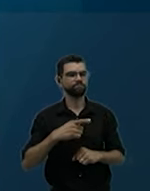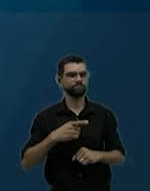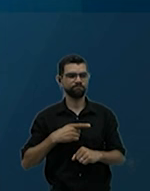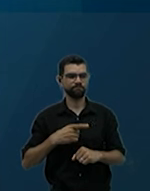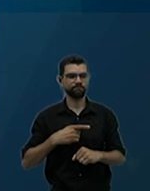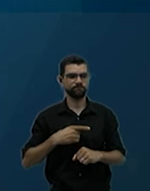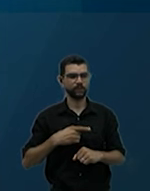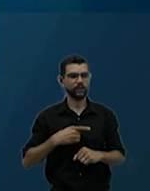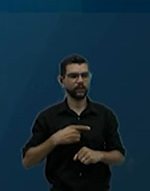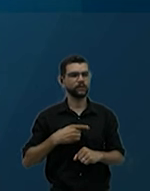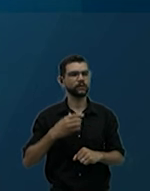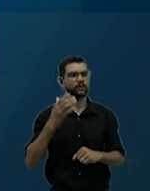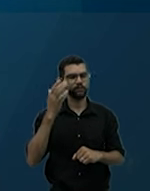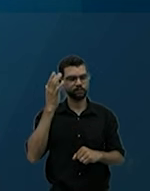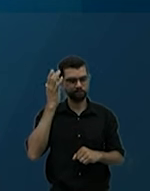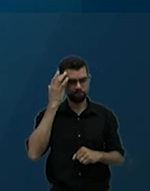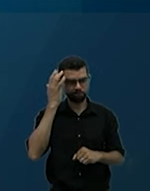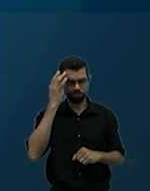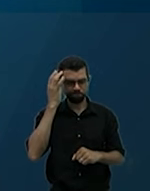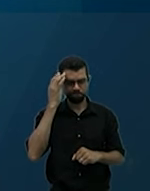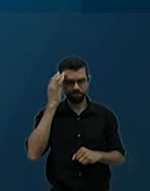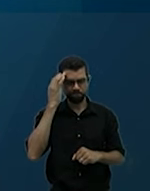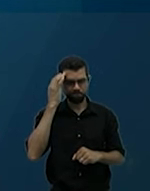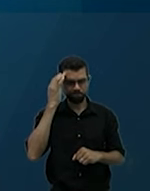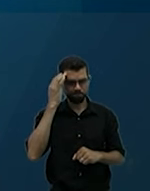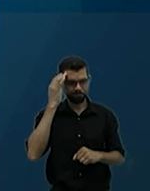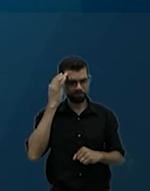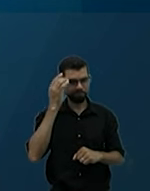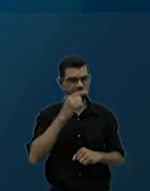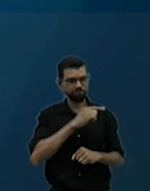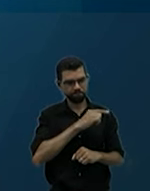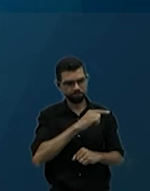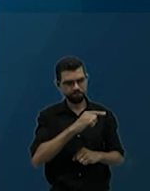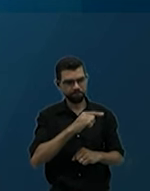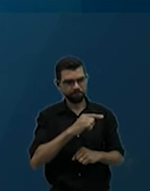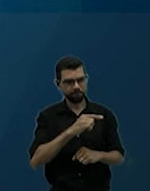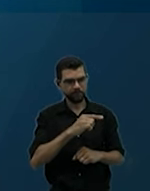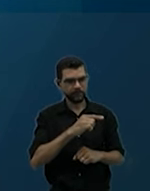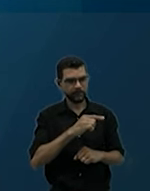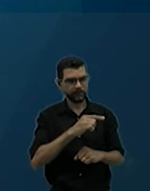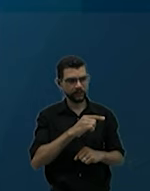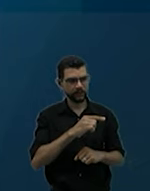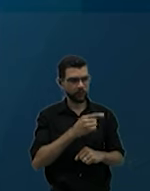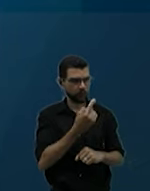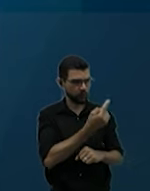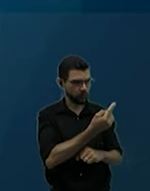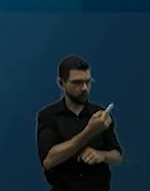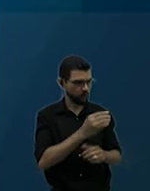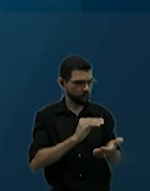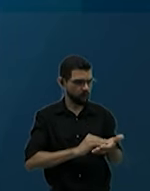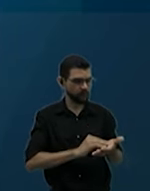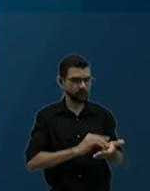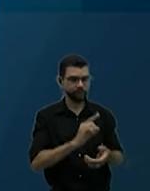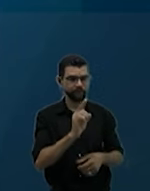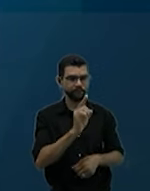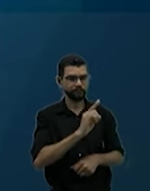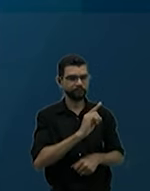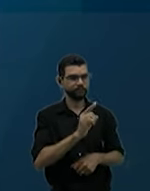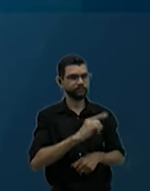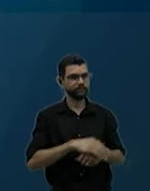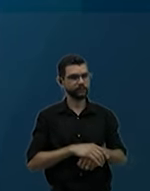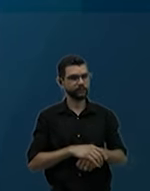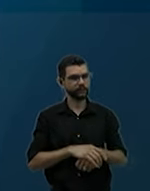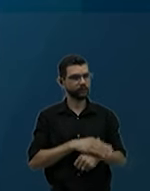firmado, e novamente, sem exceção, né, a respeito desse tema. Qual